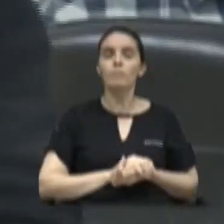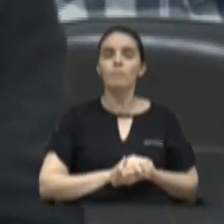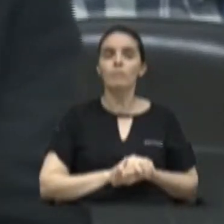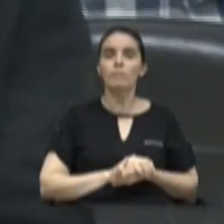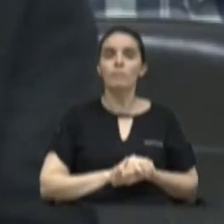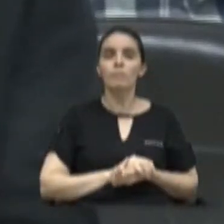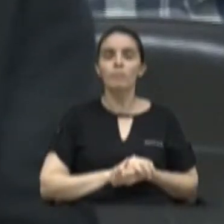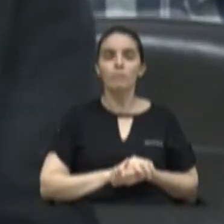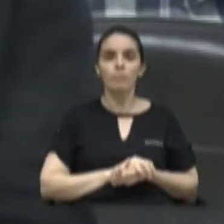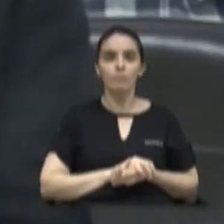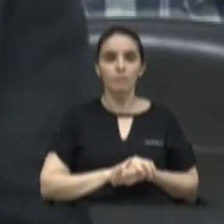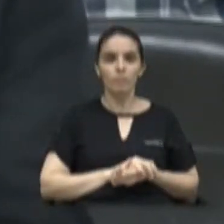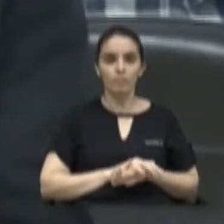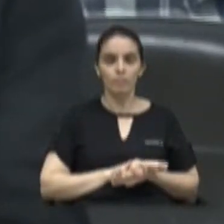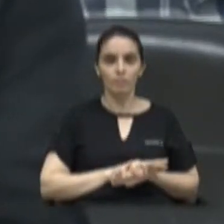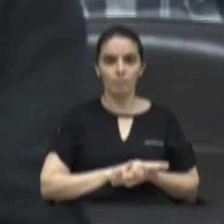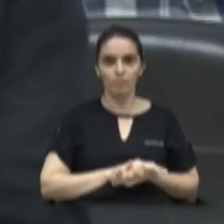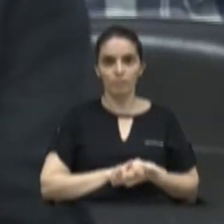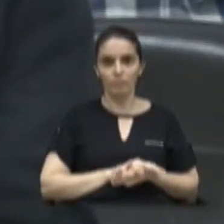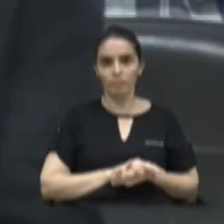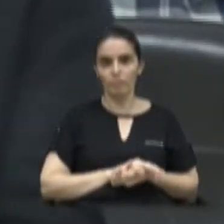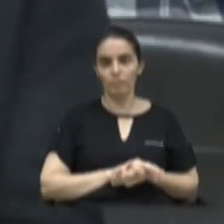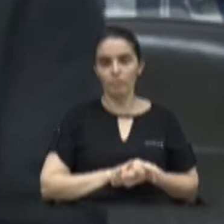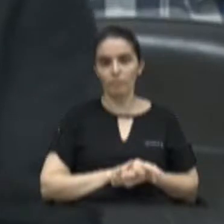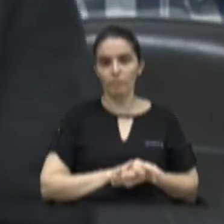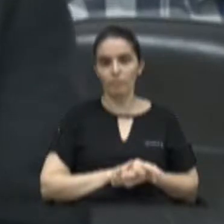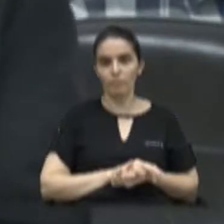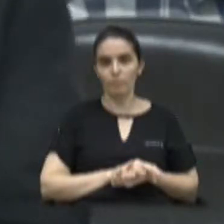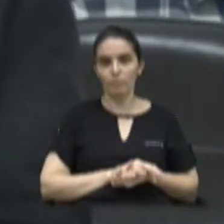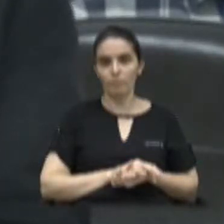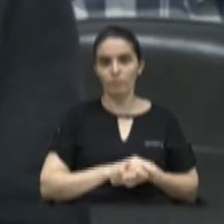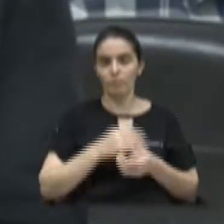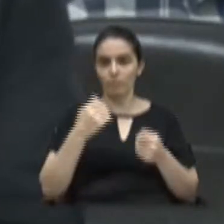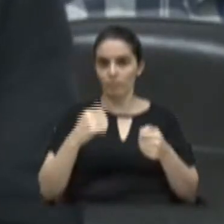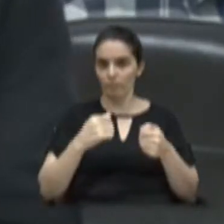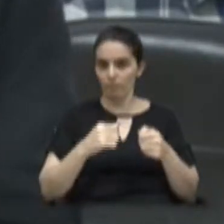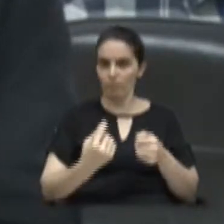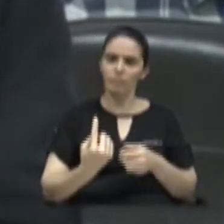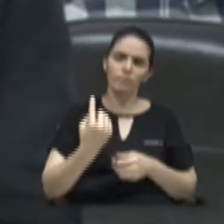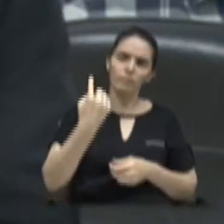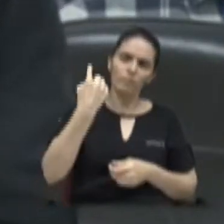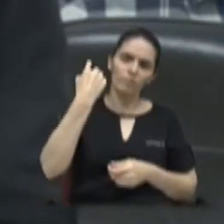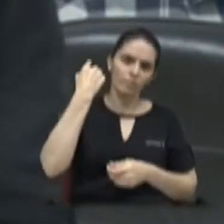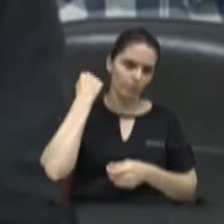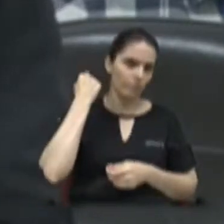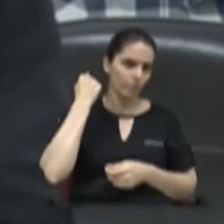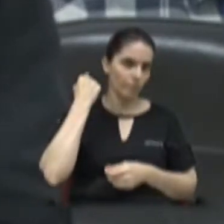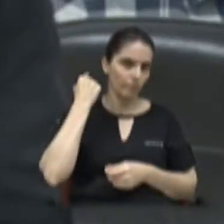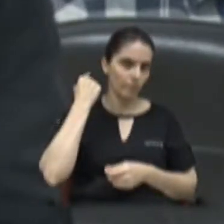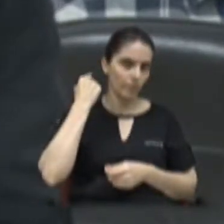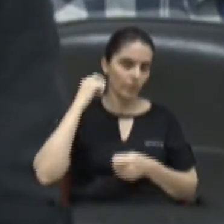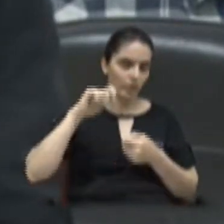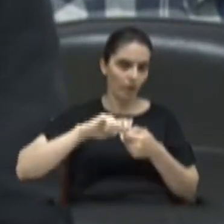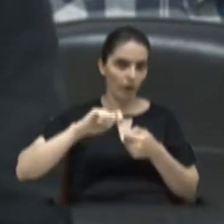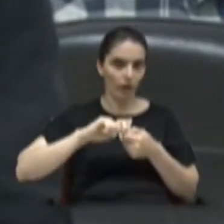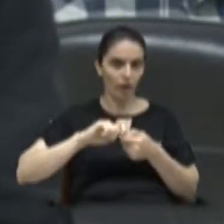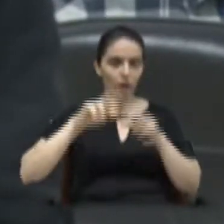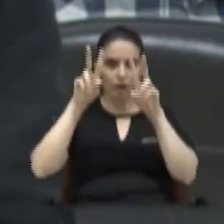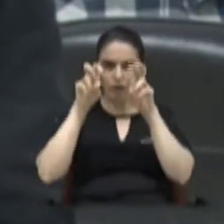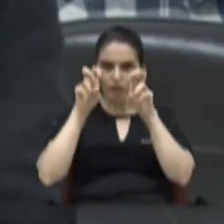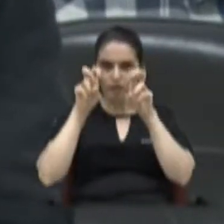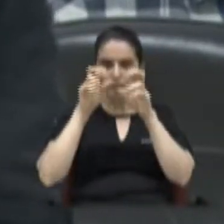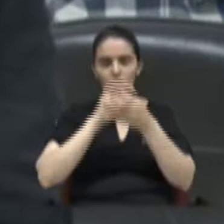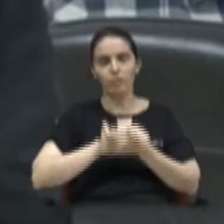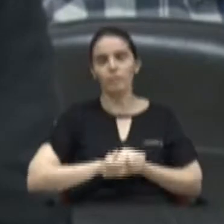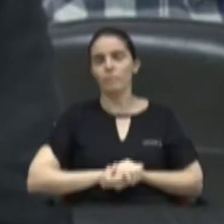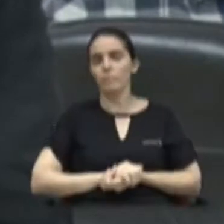bem tratou o senhor nesta casa, que deveria lá atrás ter tratado desse assunto,